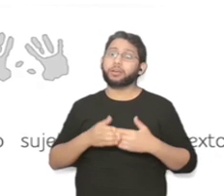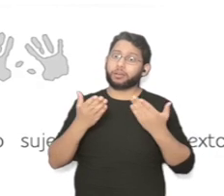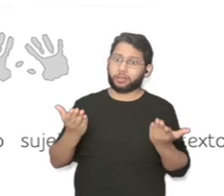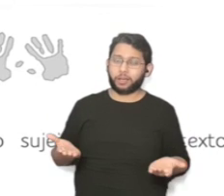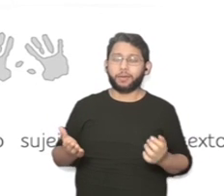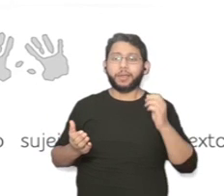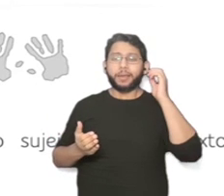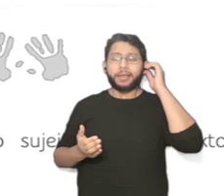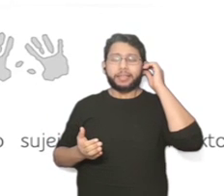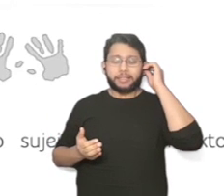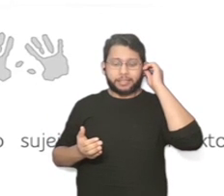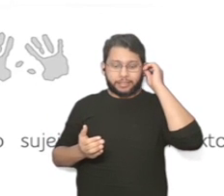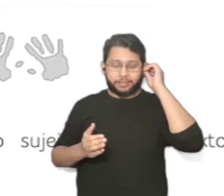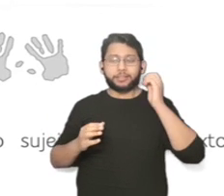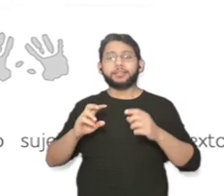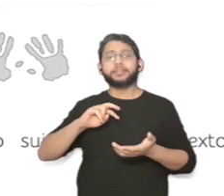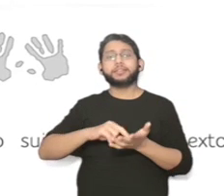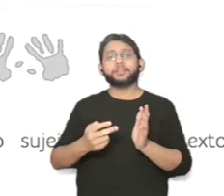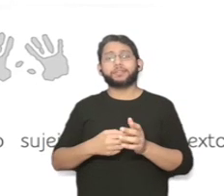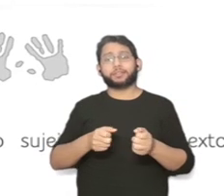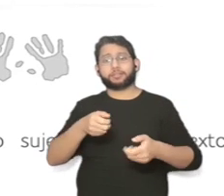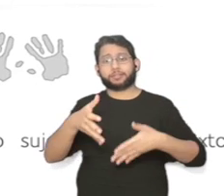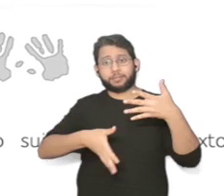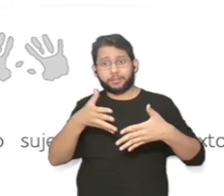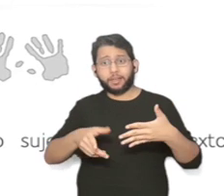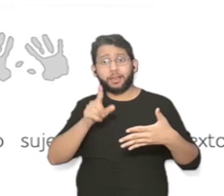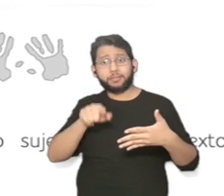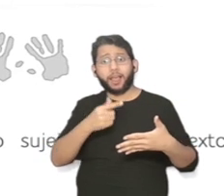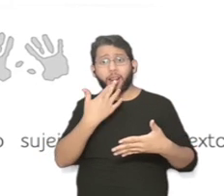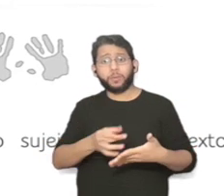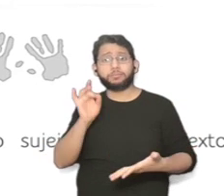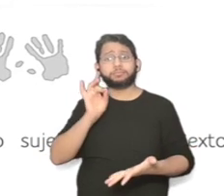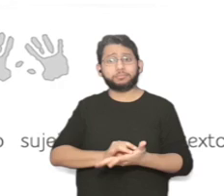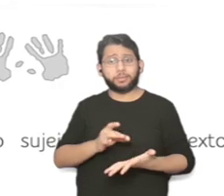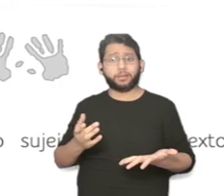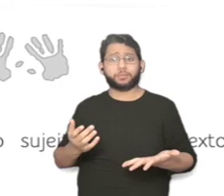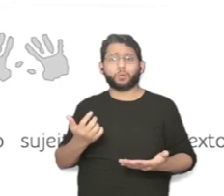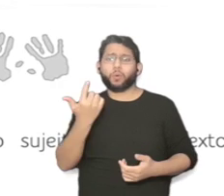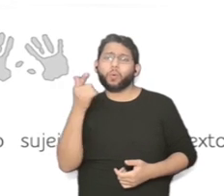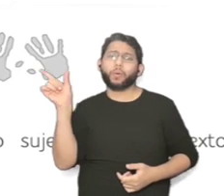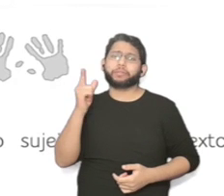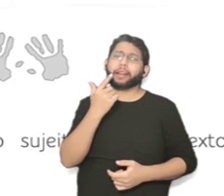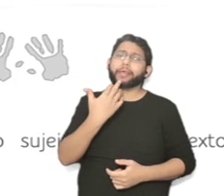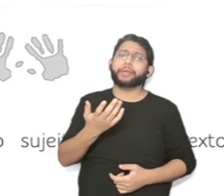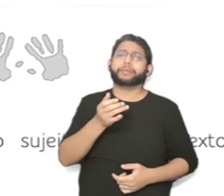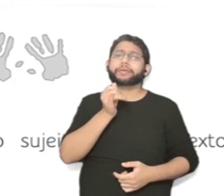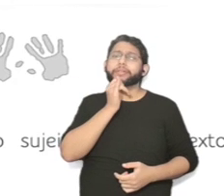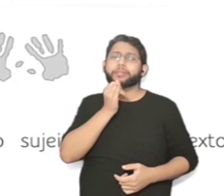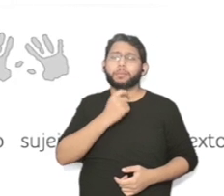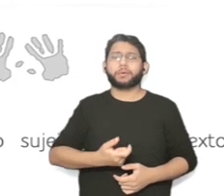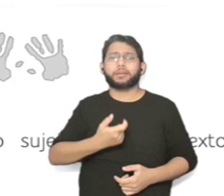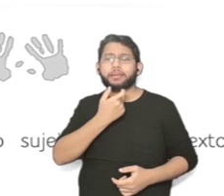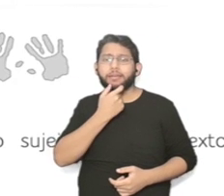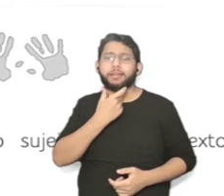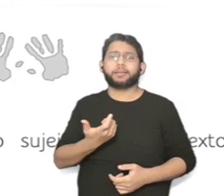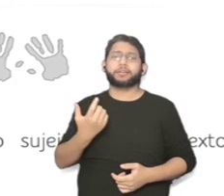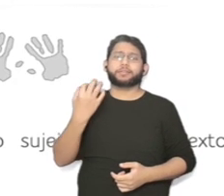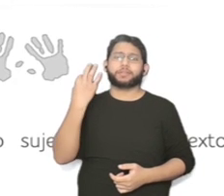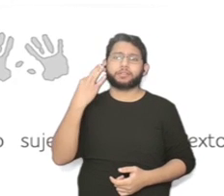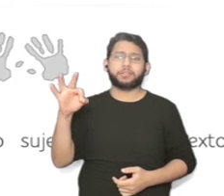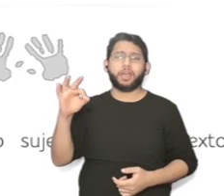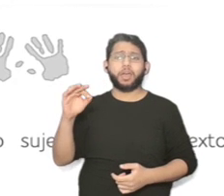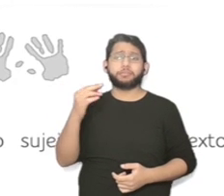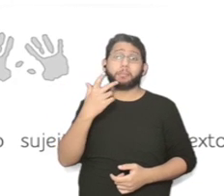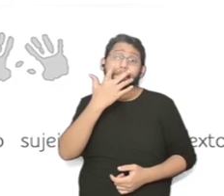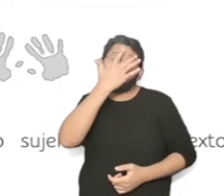bilíngue é que o bilinguismo reconhece a língua de sinais enquanto língua, ainda que não tenha representação de prestígio social de outras línguas como o inglês ou